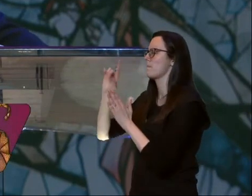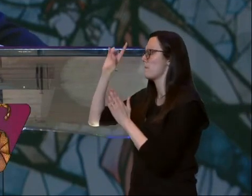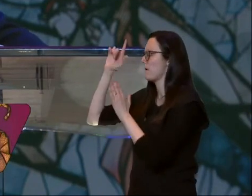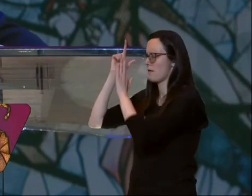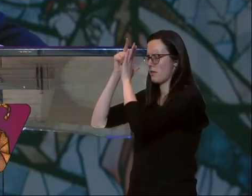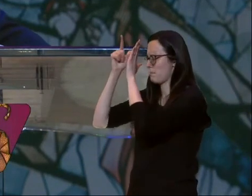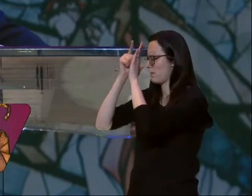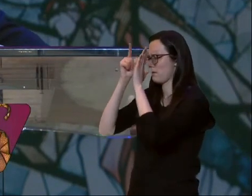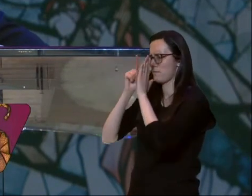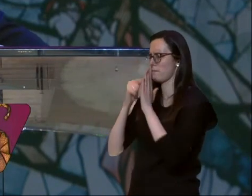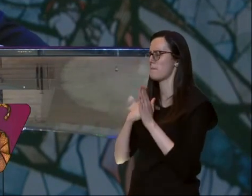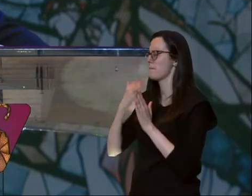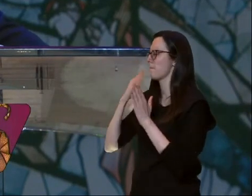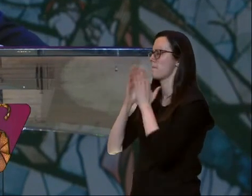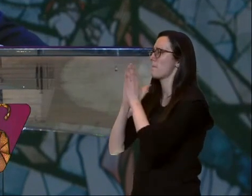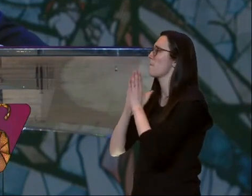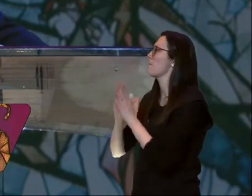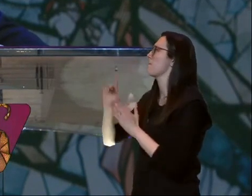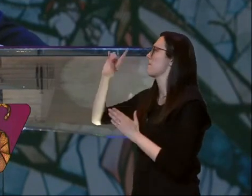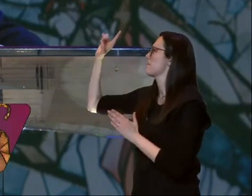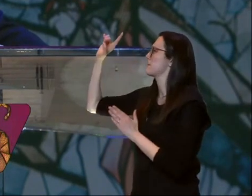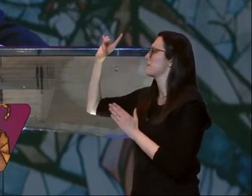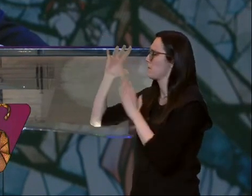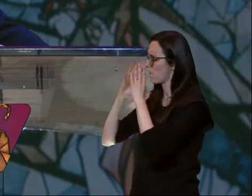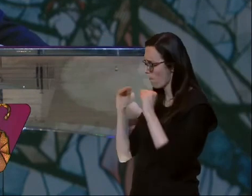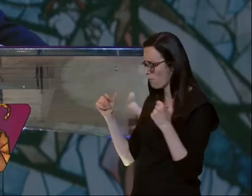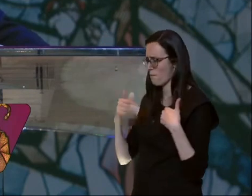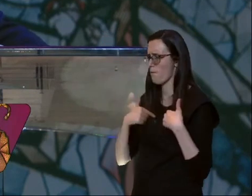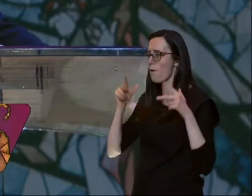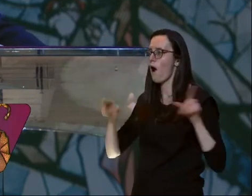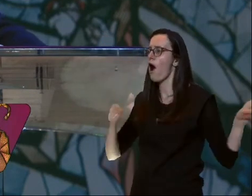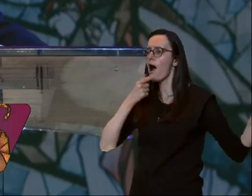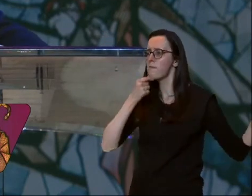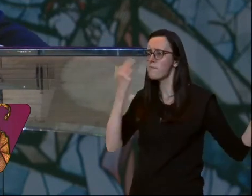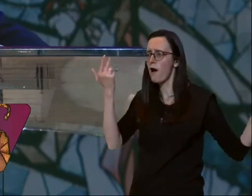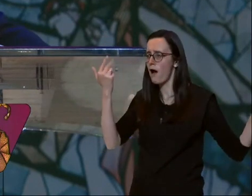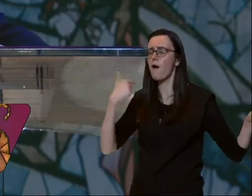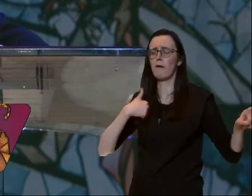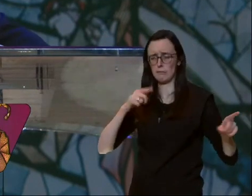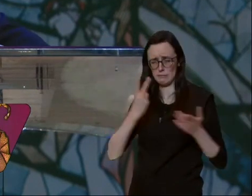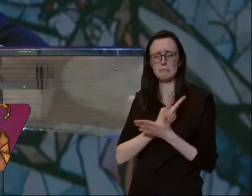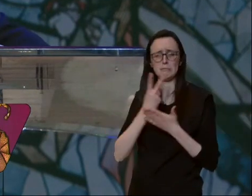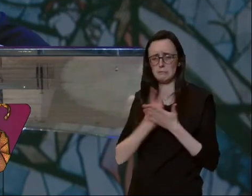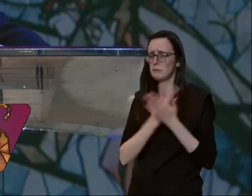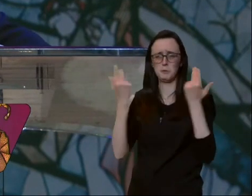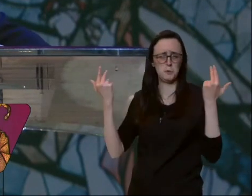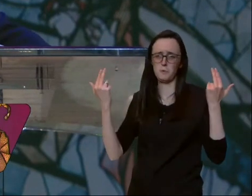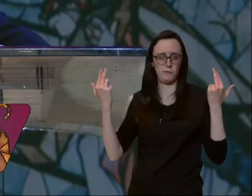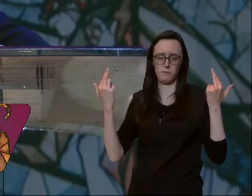tratá-los. E luto para Deus tratá-los. Porque eu tenho também.